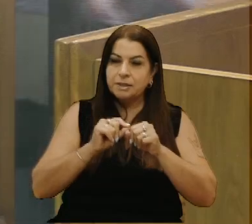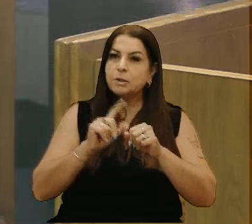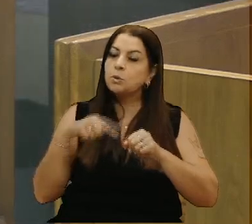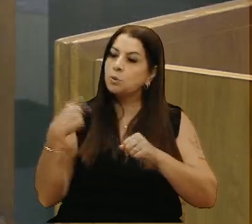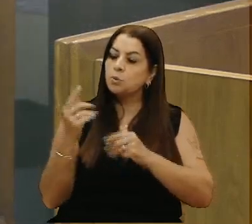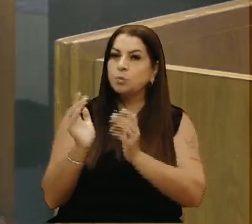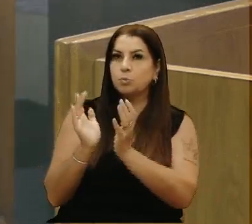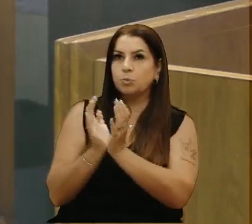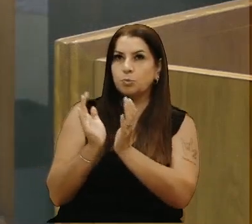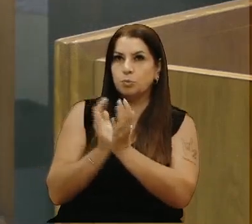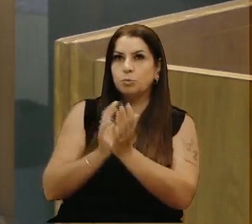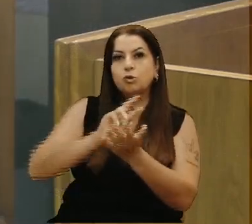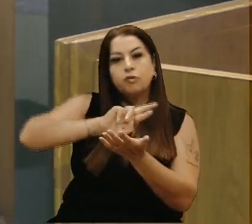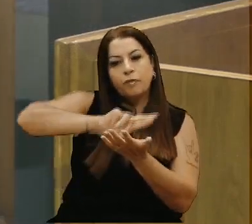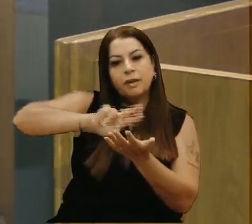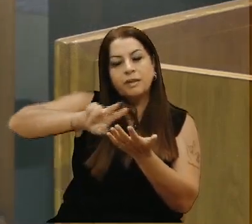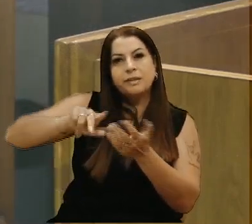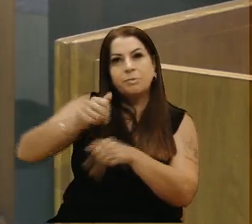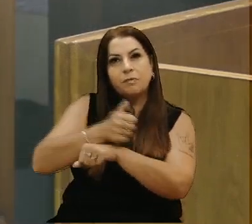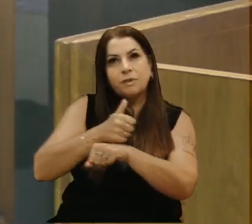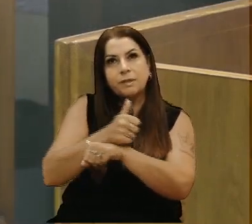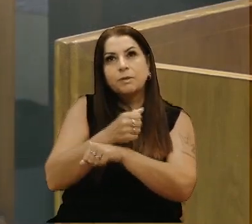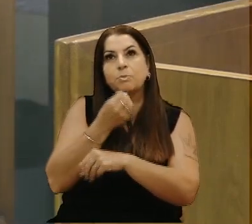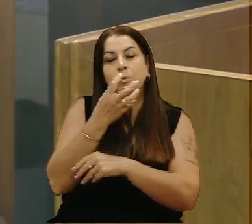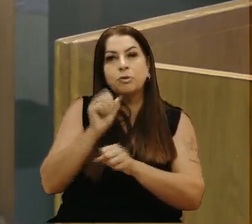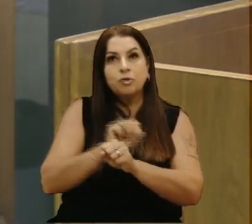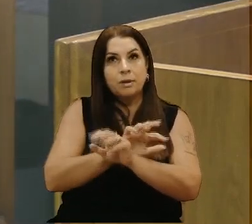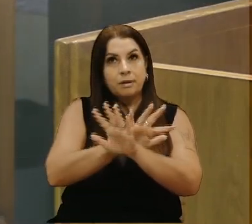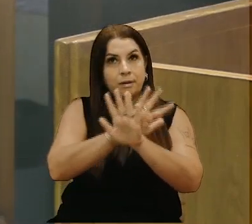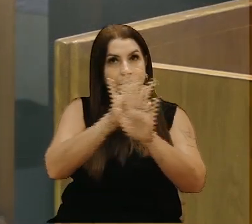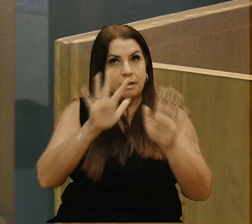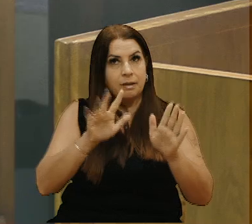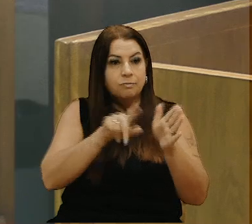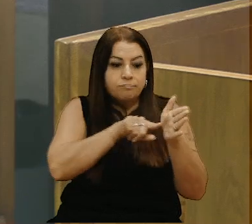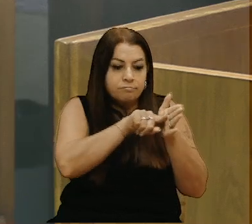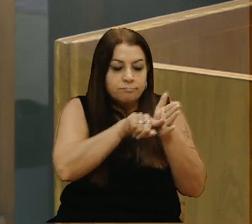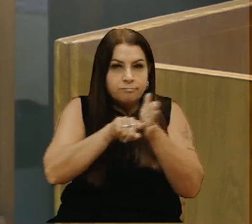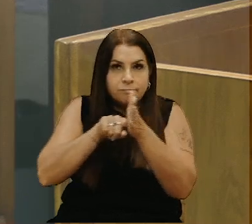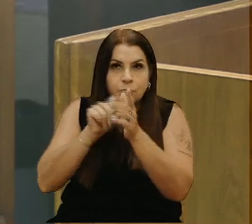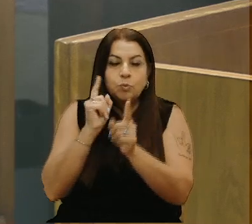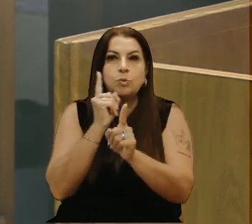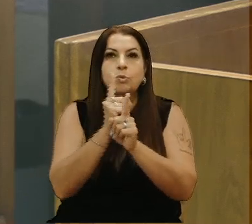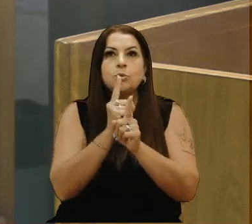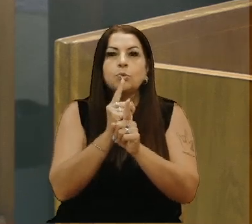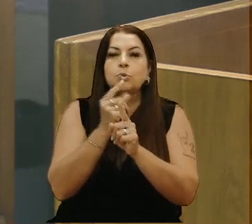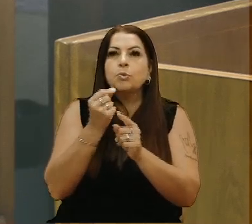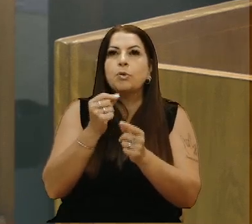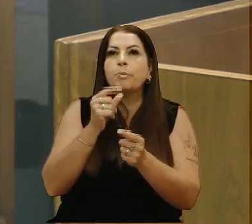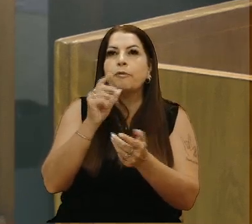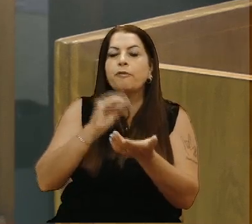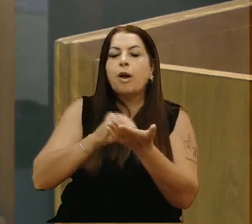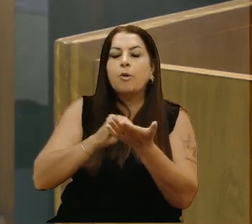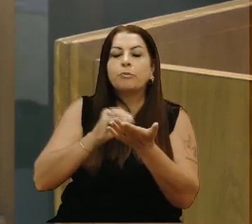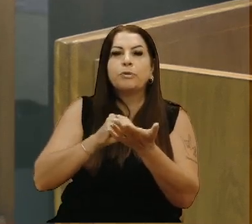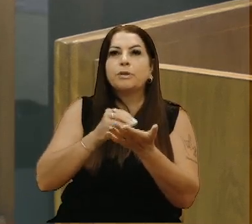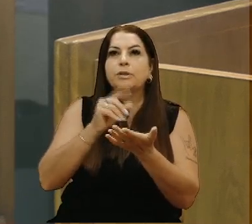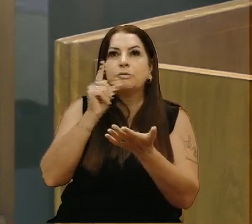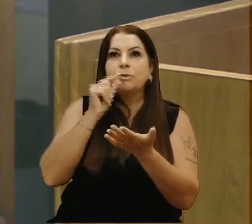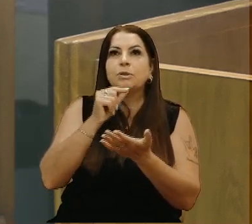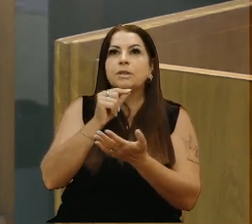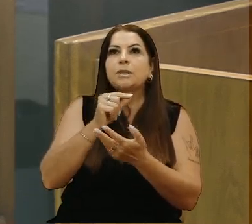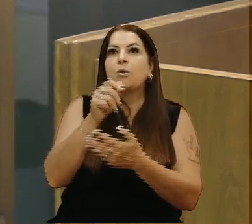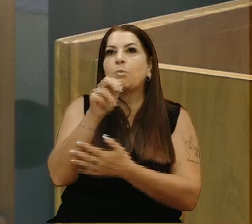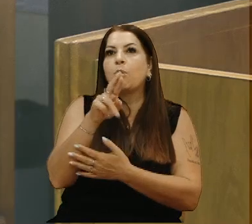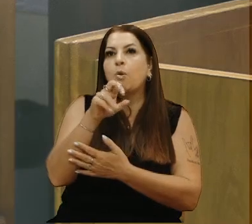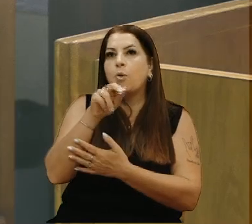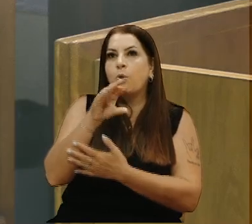grupo multiprofissional. Sempre é bom deixar claro que o diagnóstico dos transtornos do sono, como insônia, como ronco, como